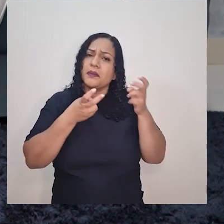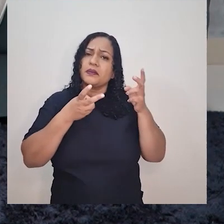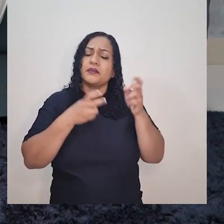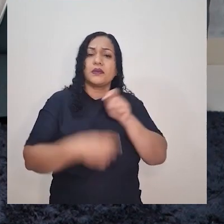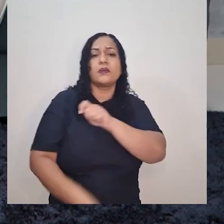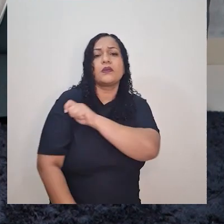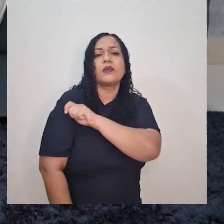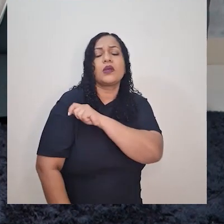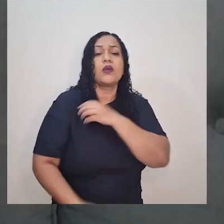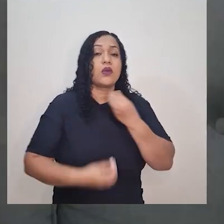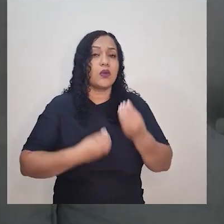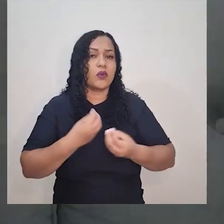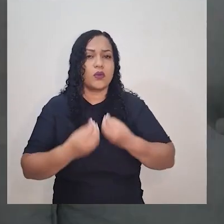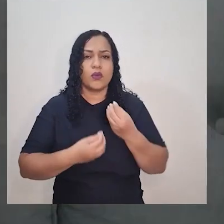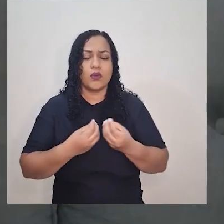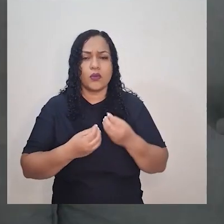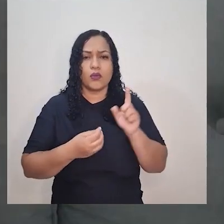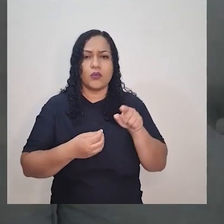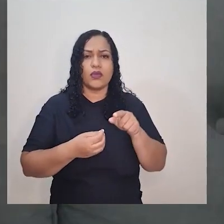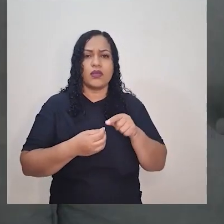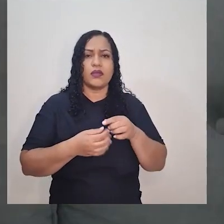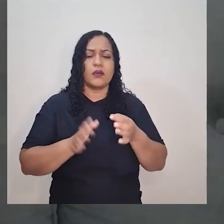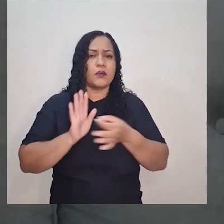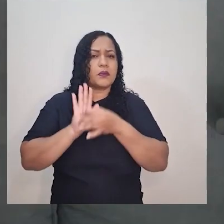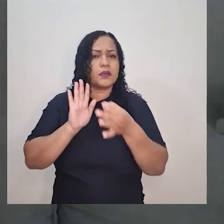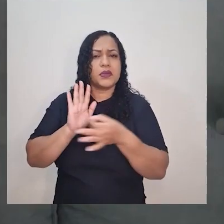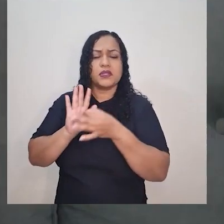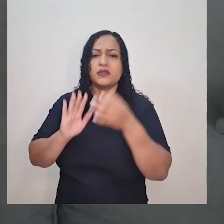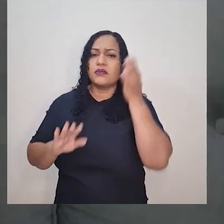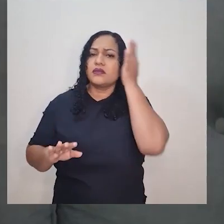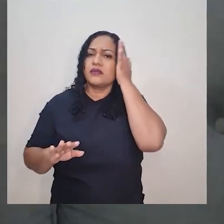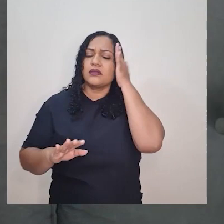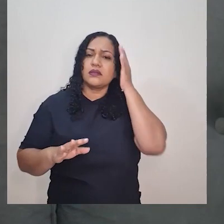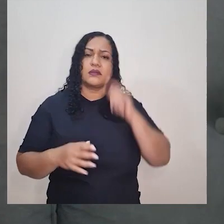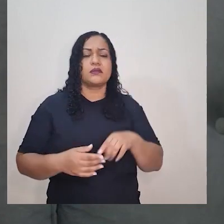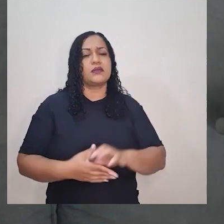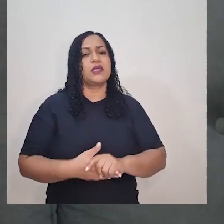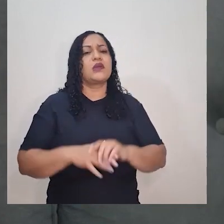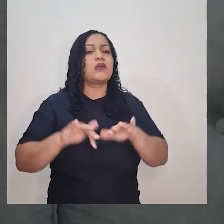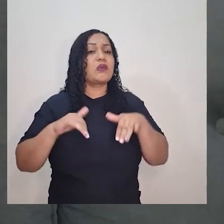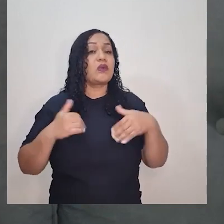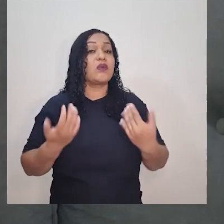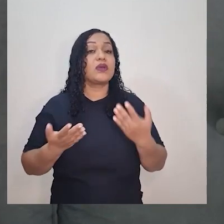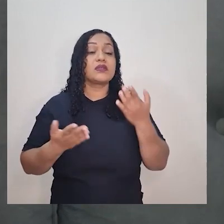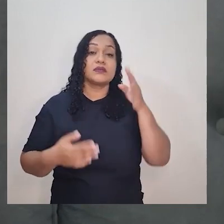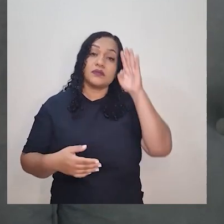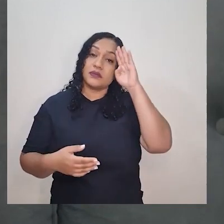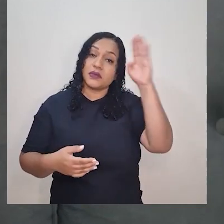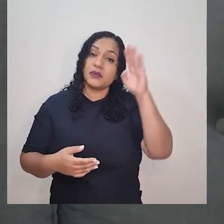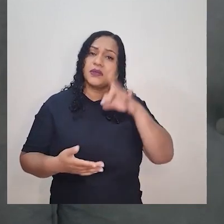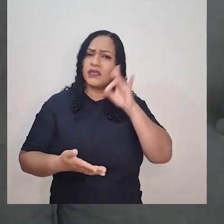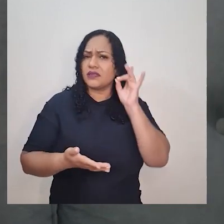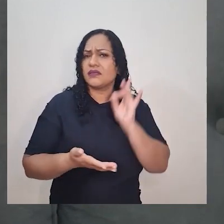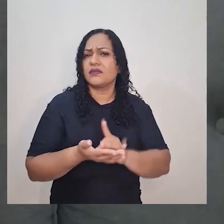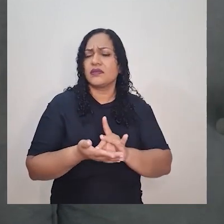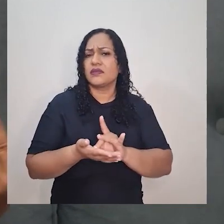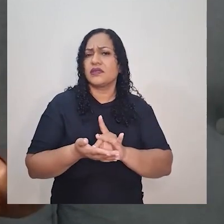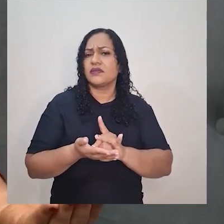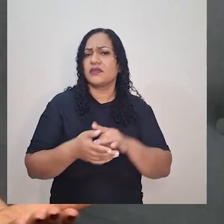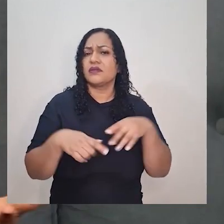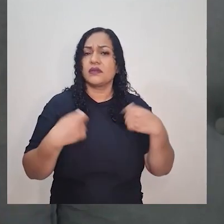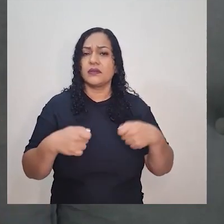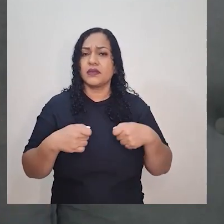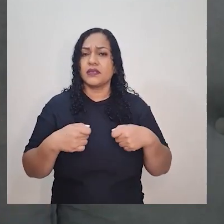aos nossos alunos? Em entender, em saber dele quais são as principais e quais são as reais necessidades.